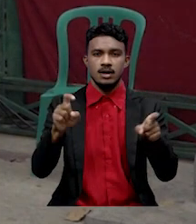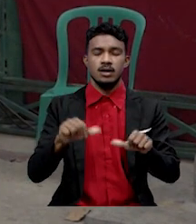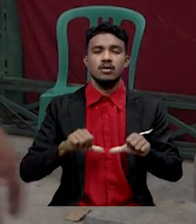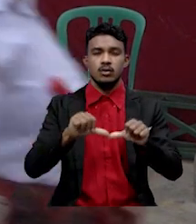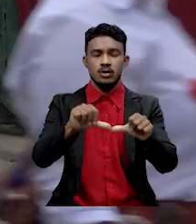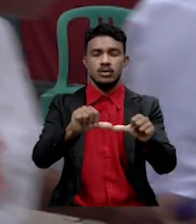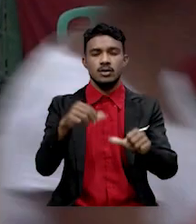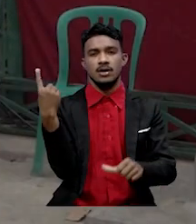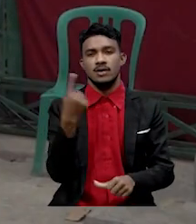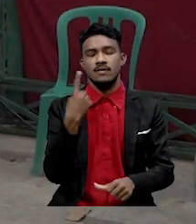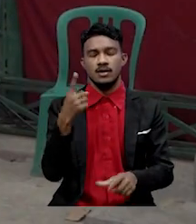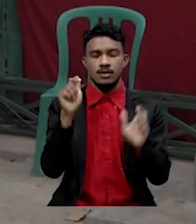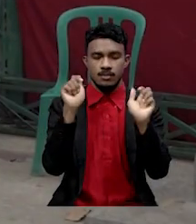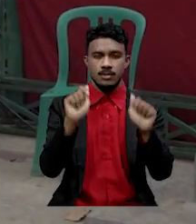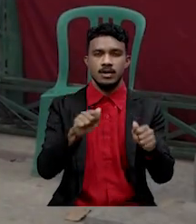na Fatin,